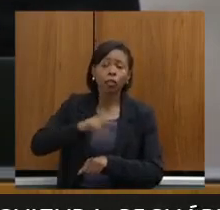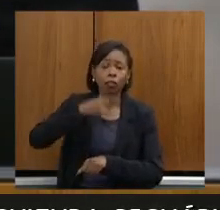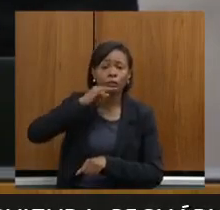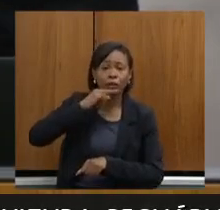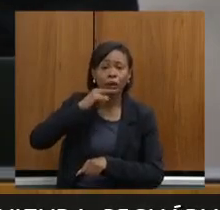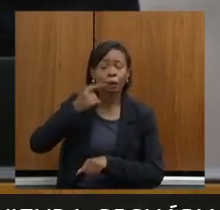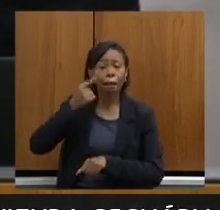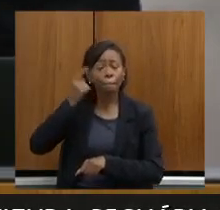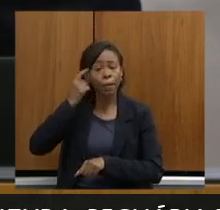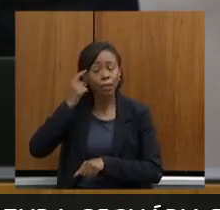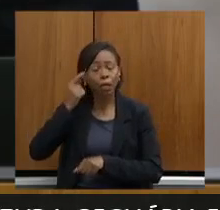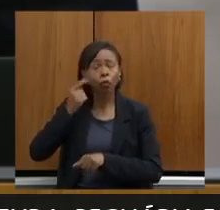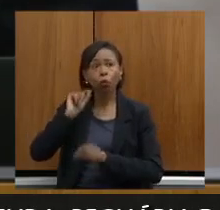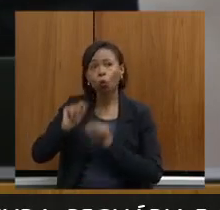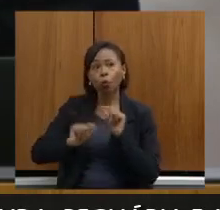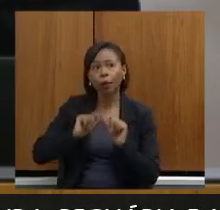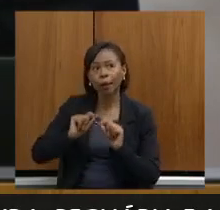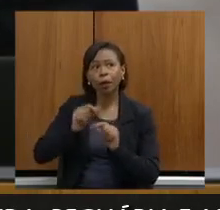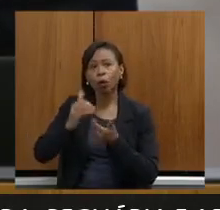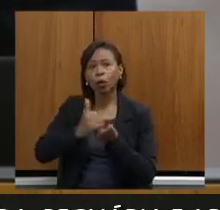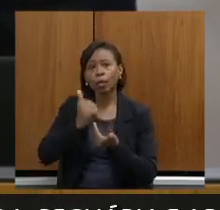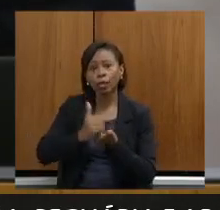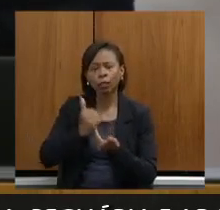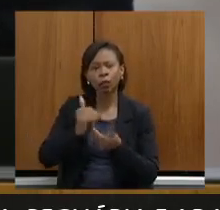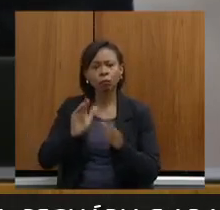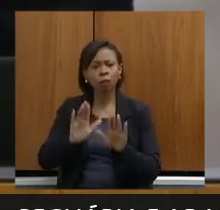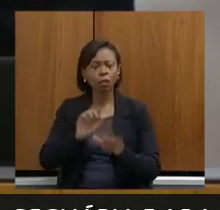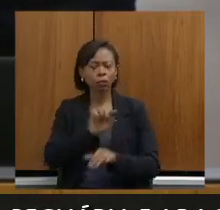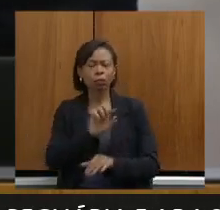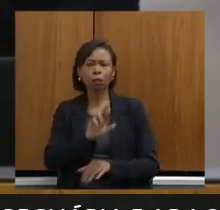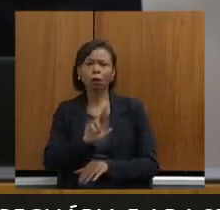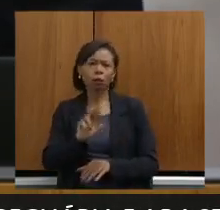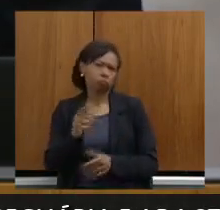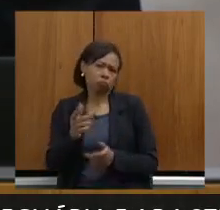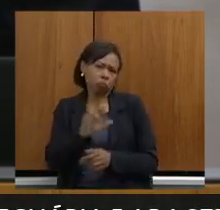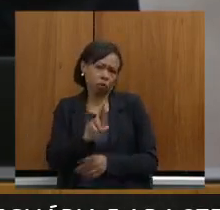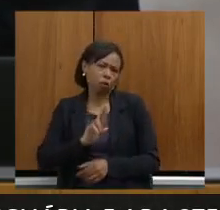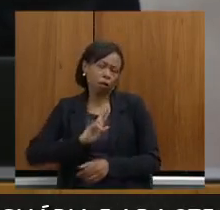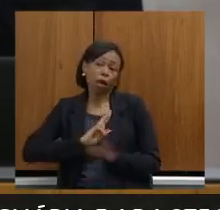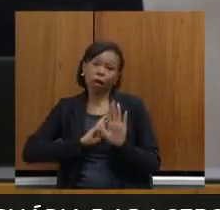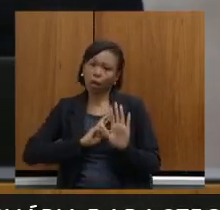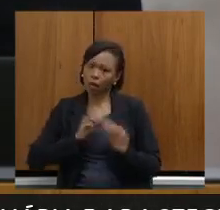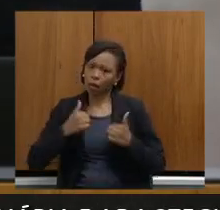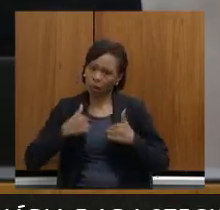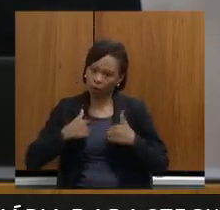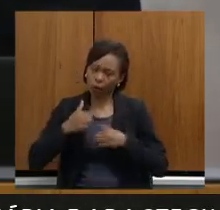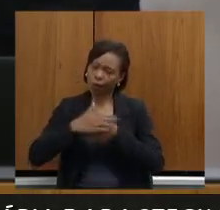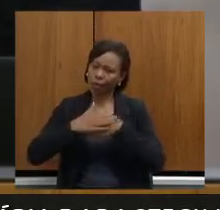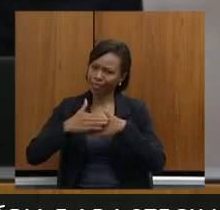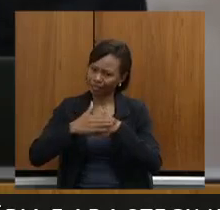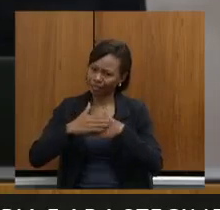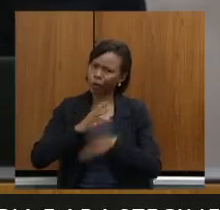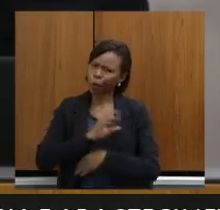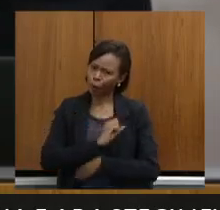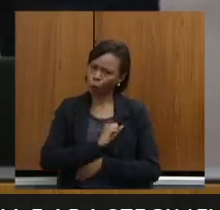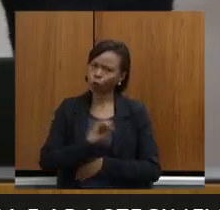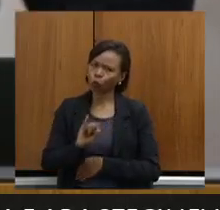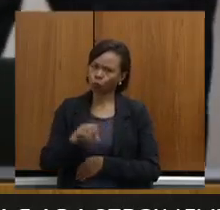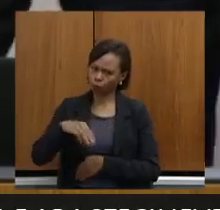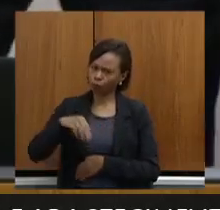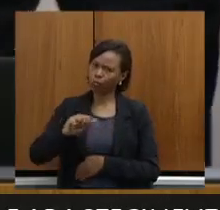e a resposta que nós recebemos foi eu se eu tenho maior carinho pela pelo imo A senhora sabe disso